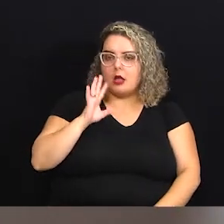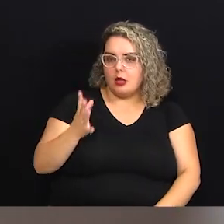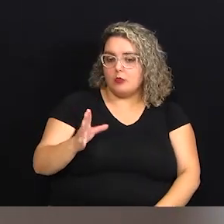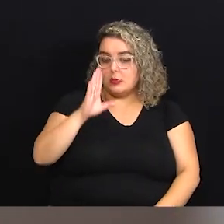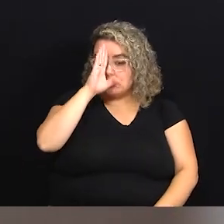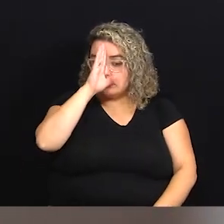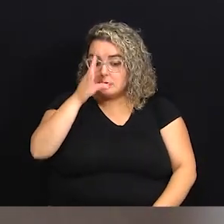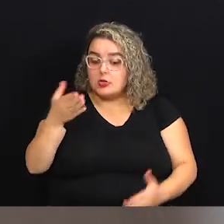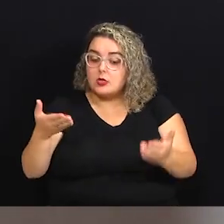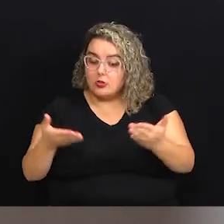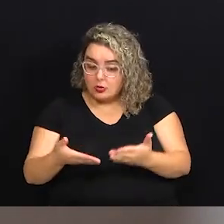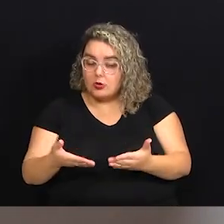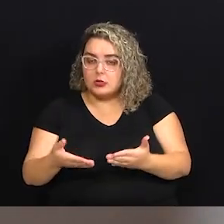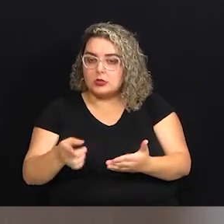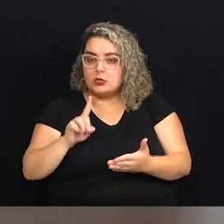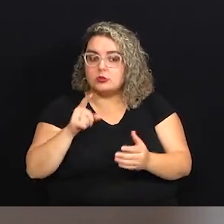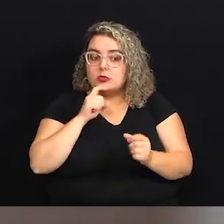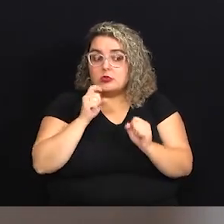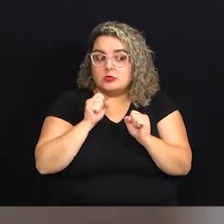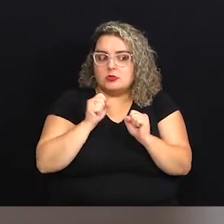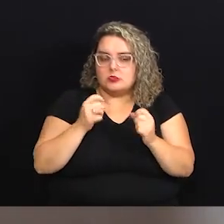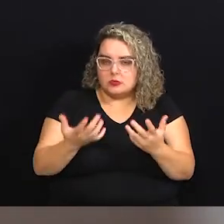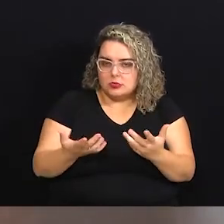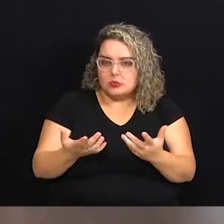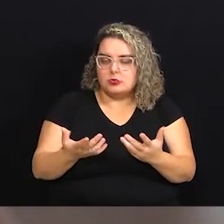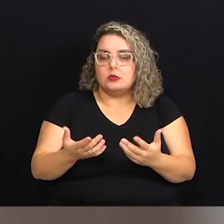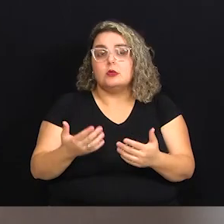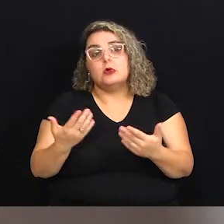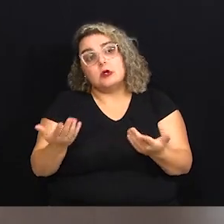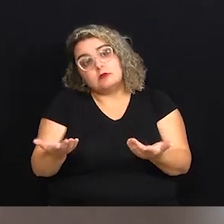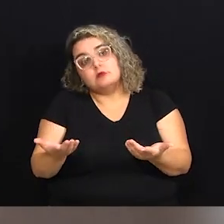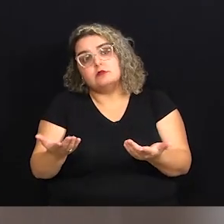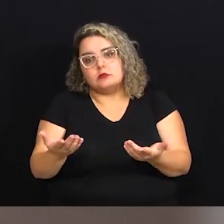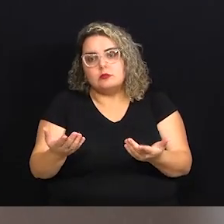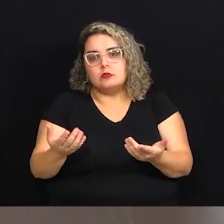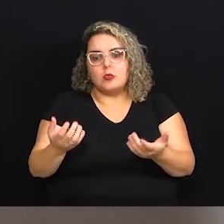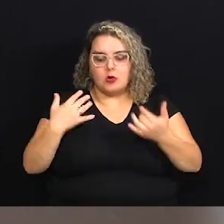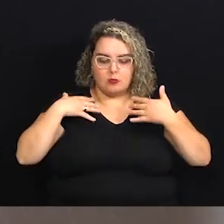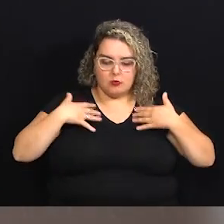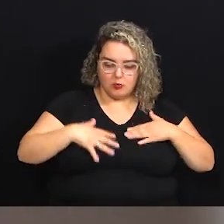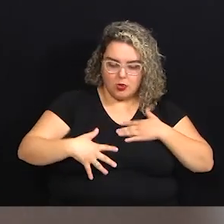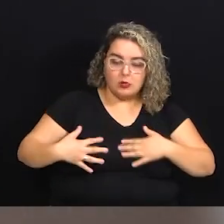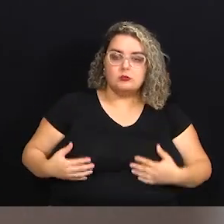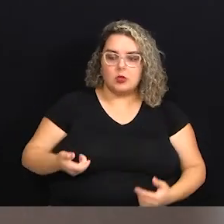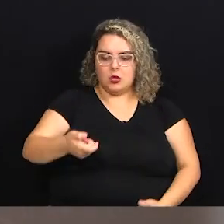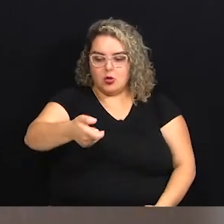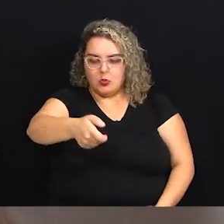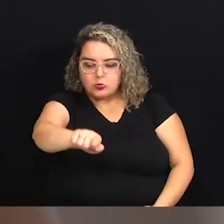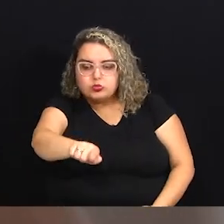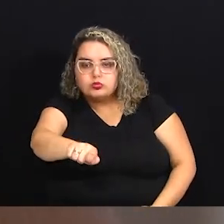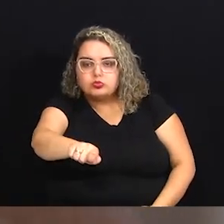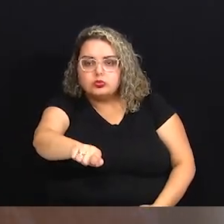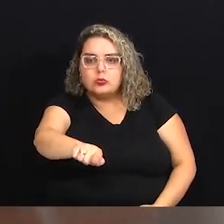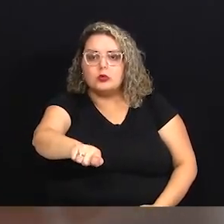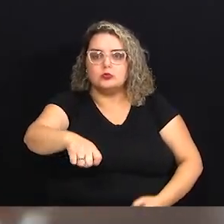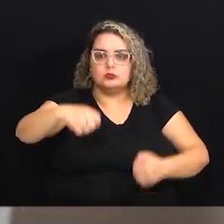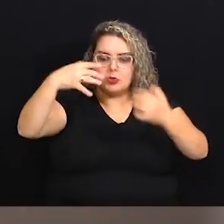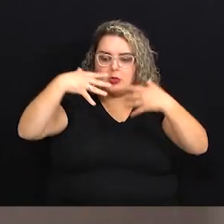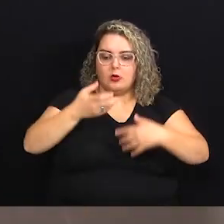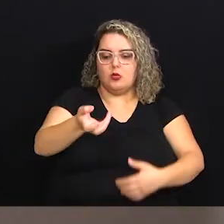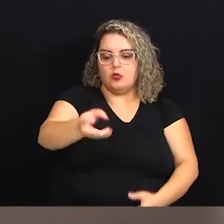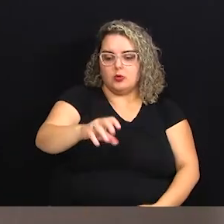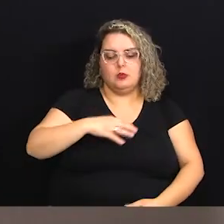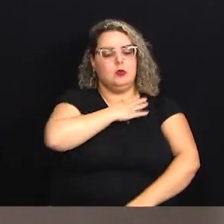legal, principalmente agora que não está tão frio, é que você molhe o corpo e depois